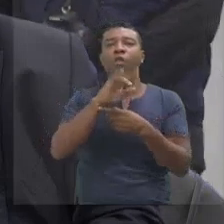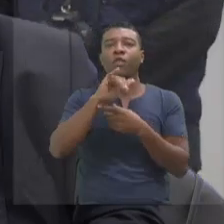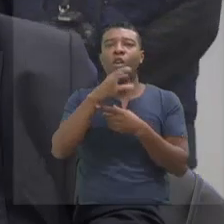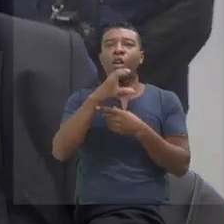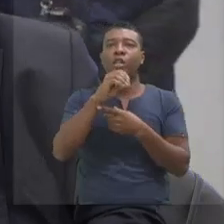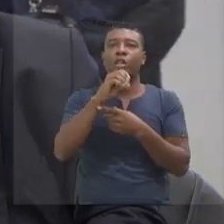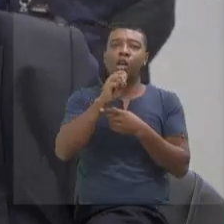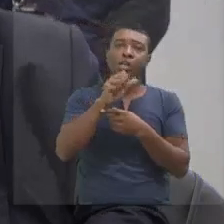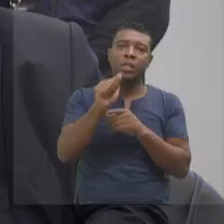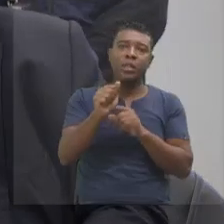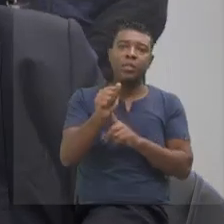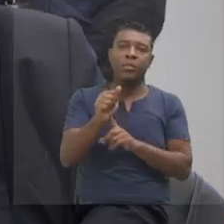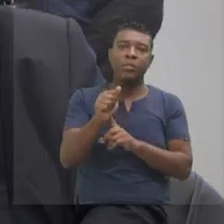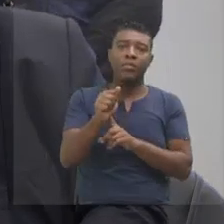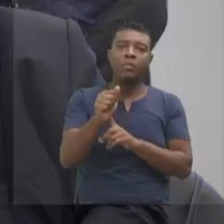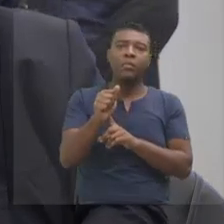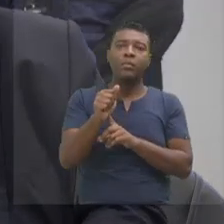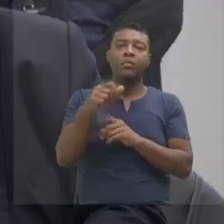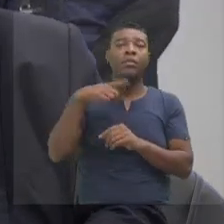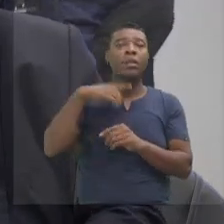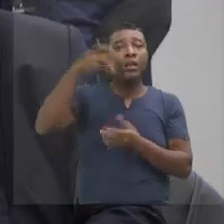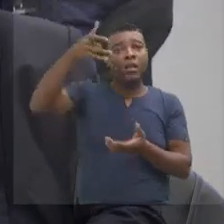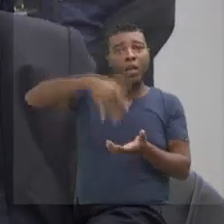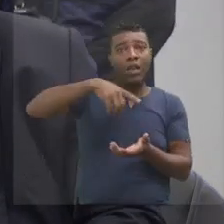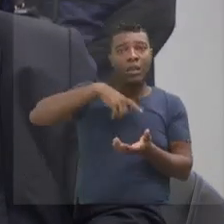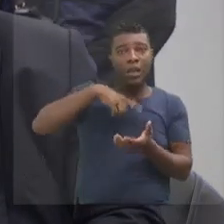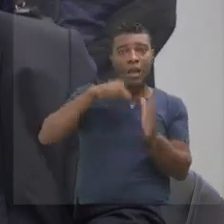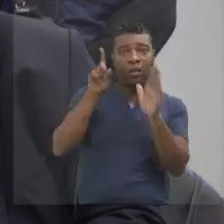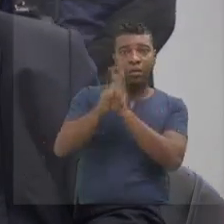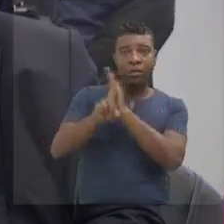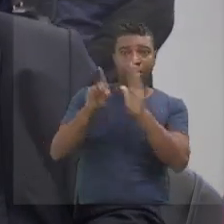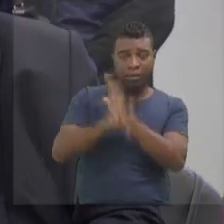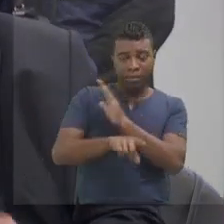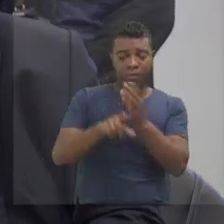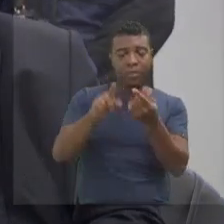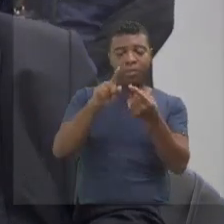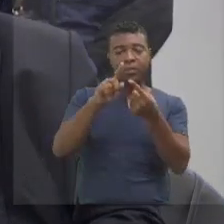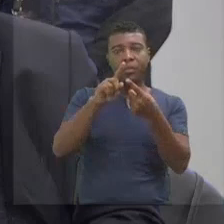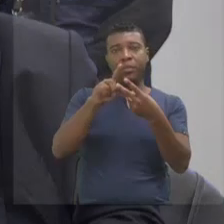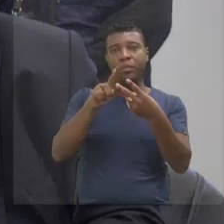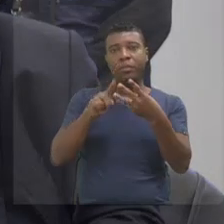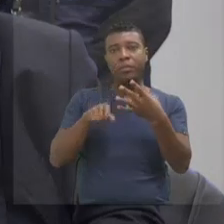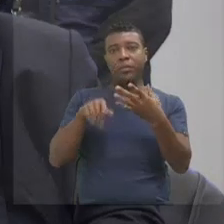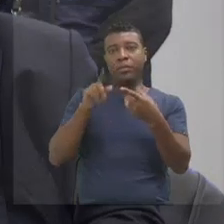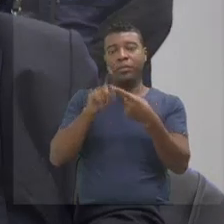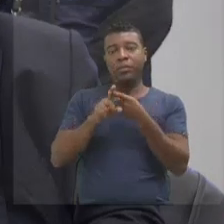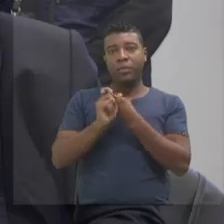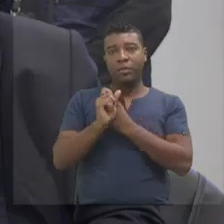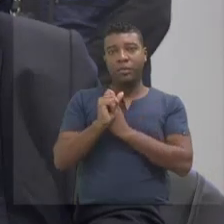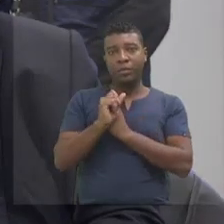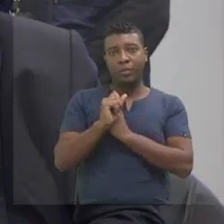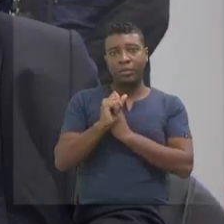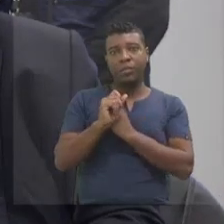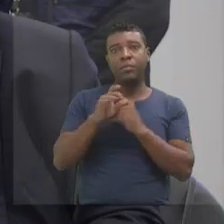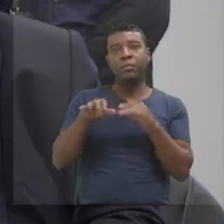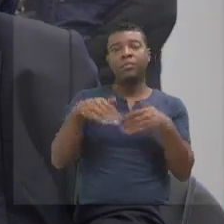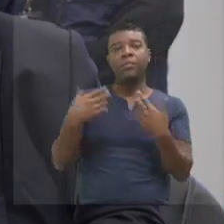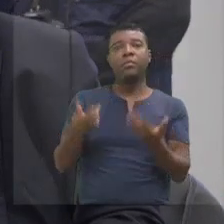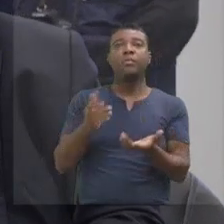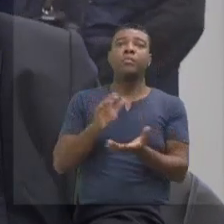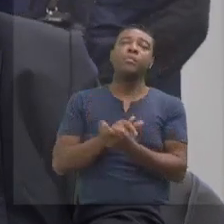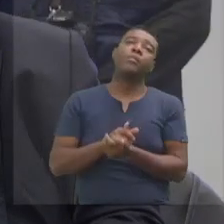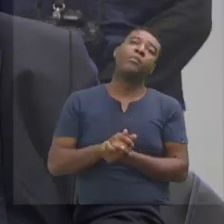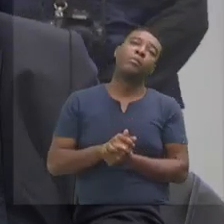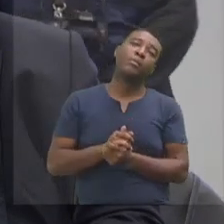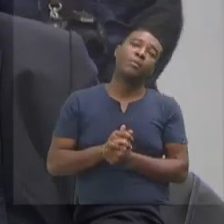e eu tenho aqui para finalizar Então as perguntas além dessas que eu já coloquei